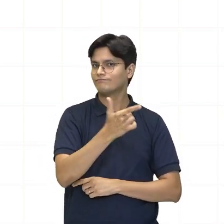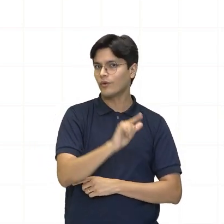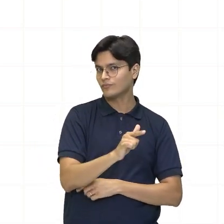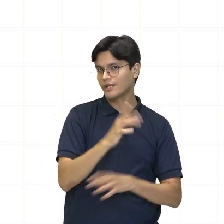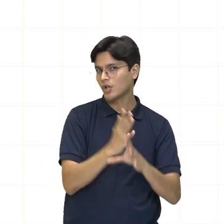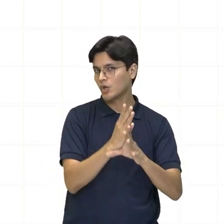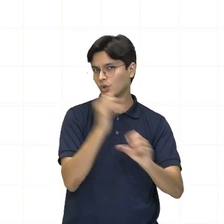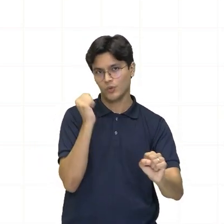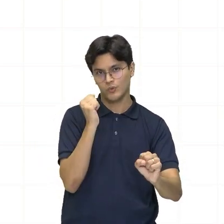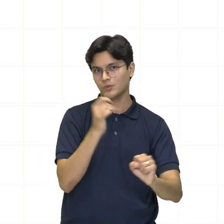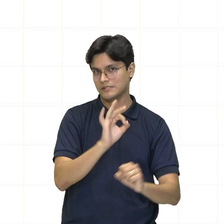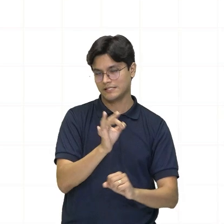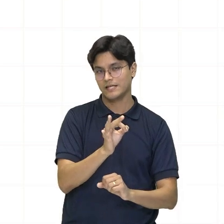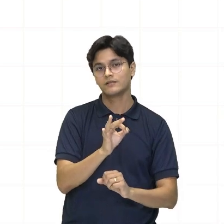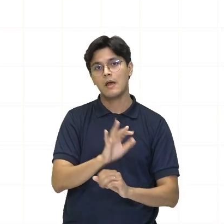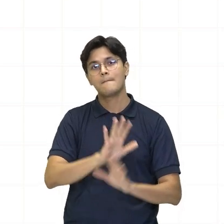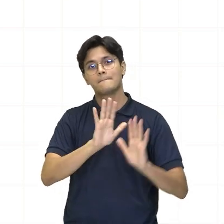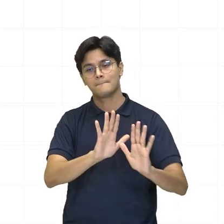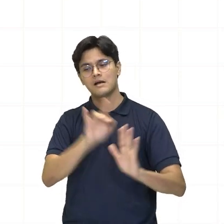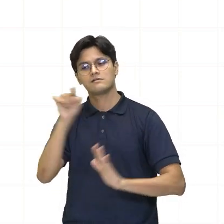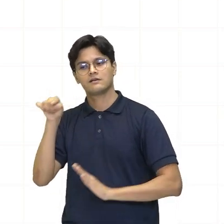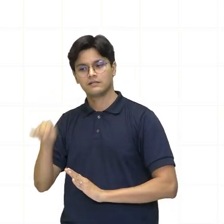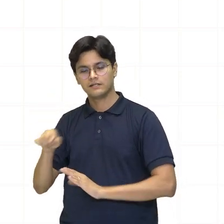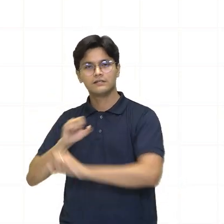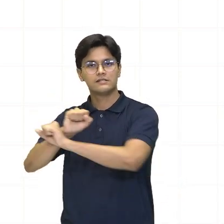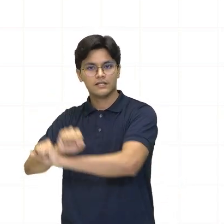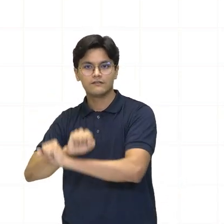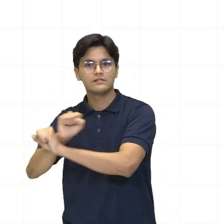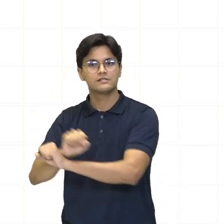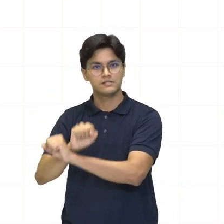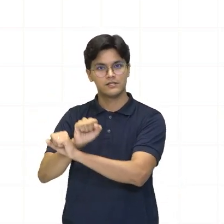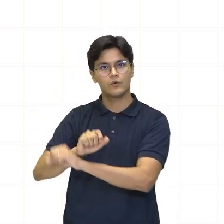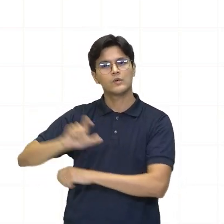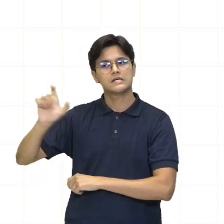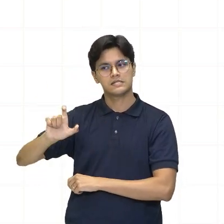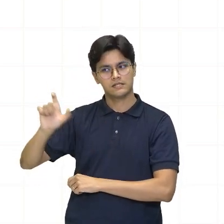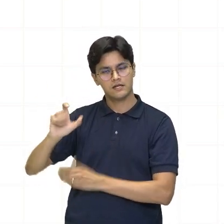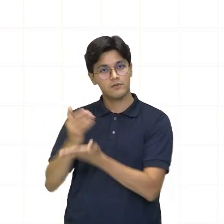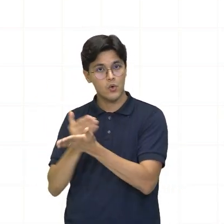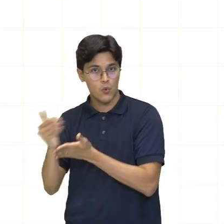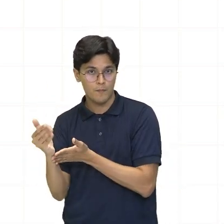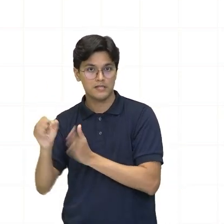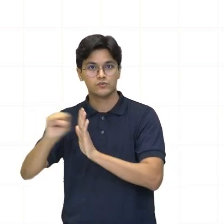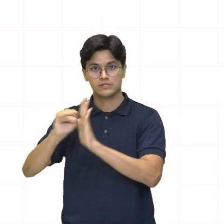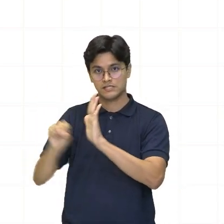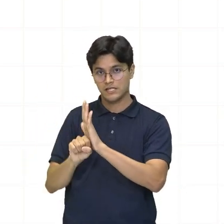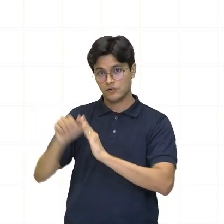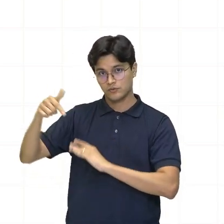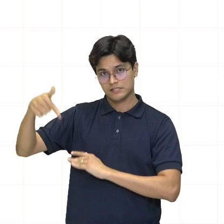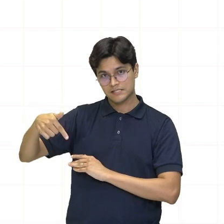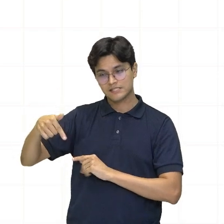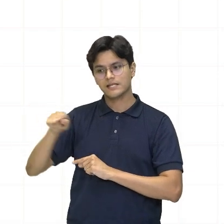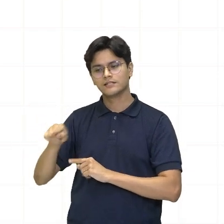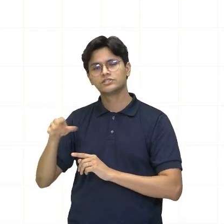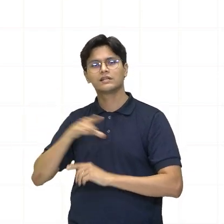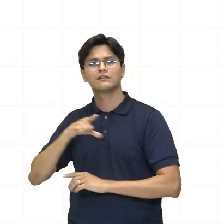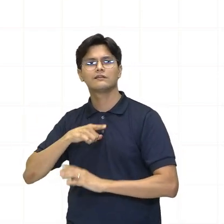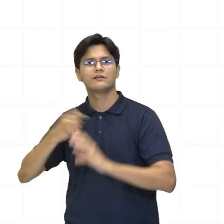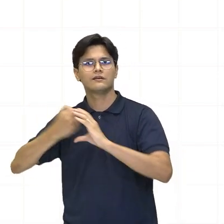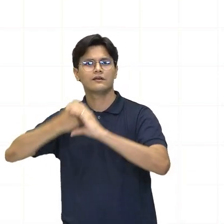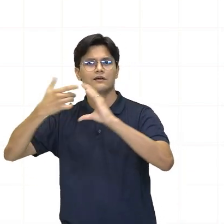aspecto comercial. Já a islâmica, que começa a partir do século VII, nós vamos verificar que eles